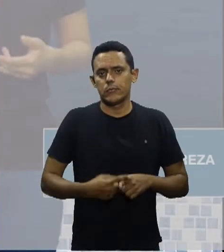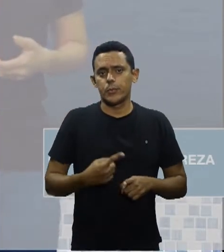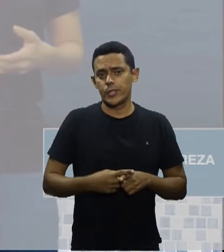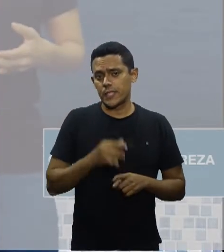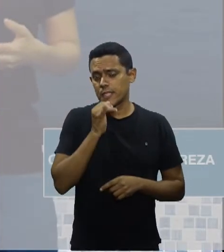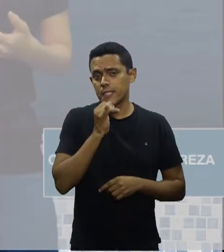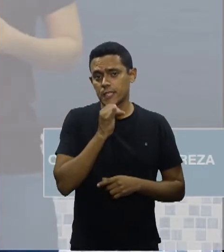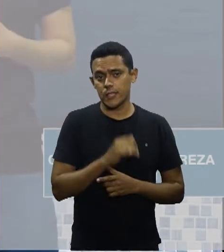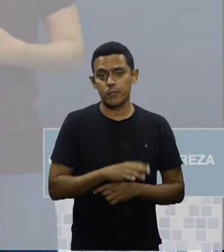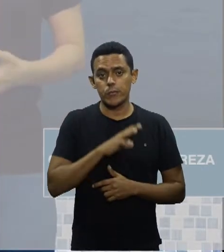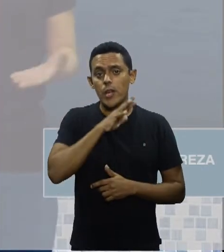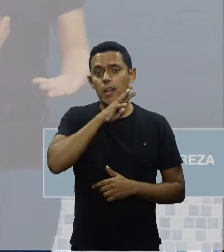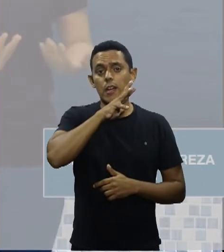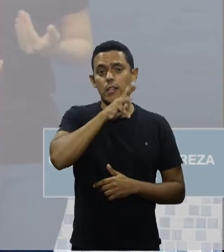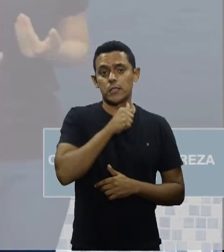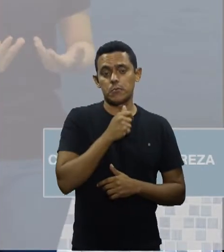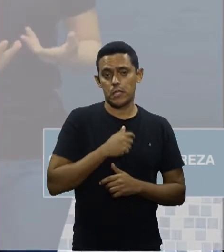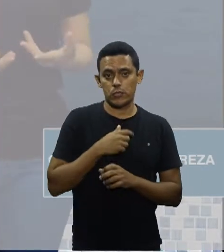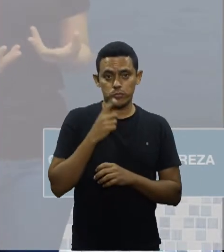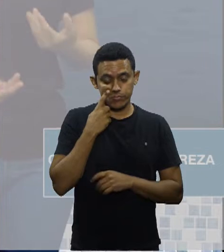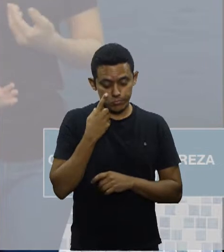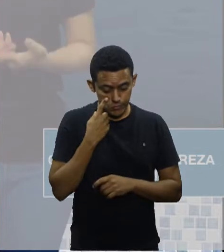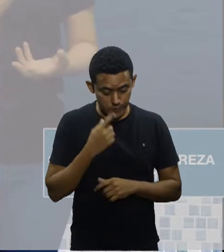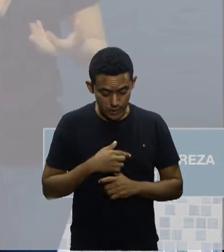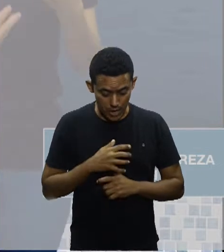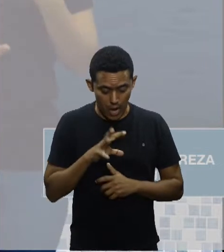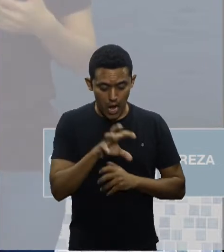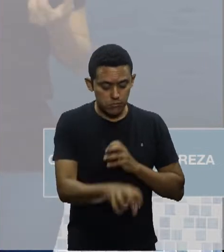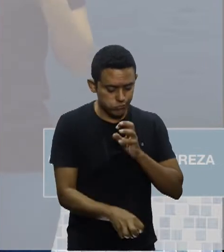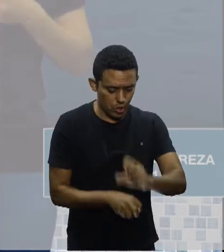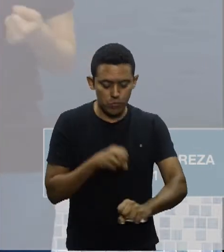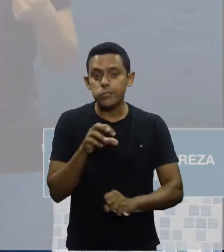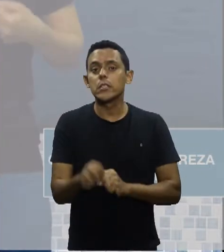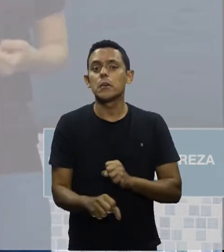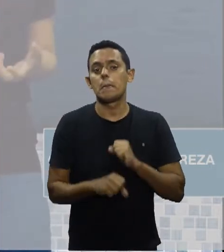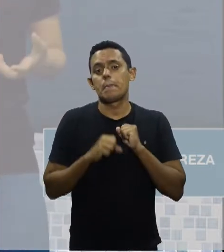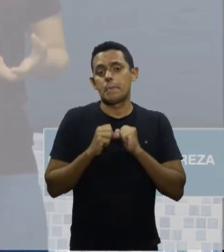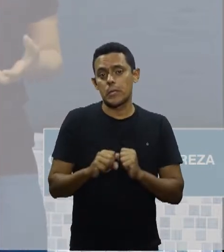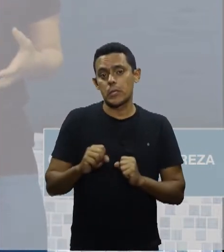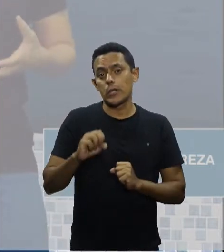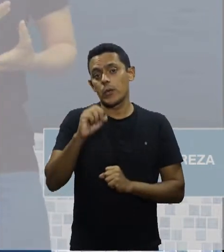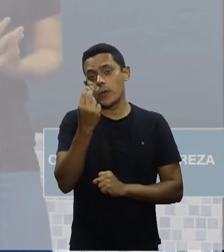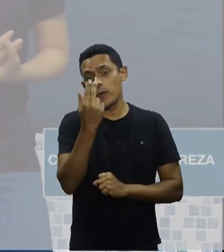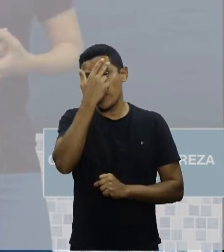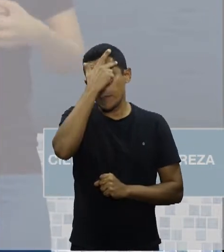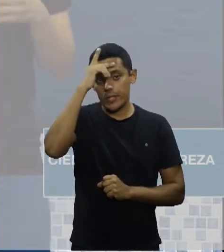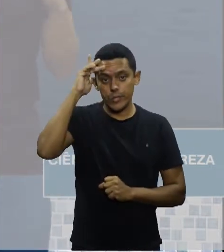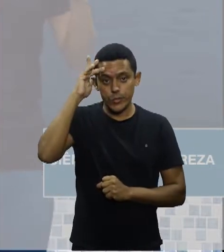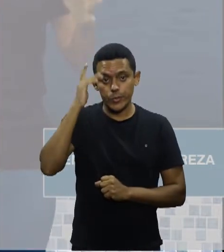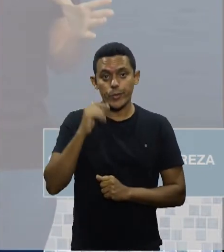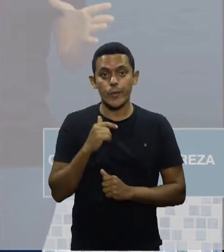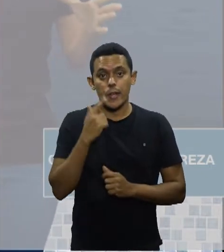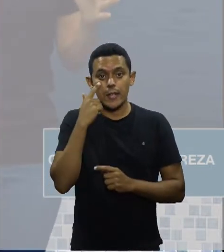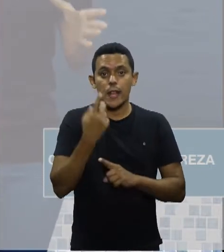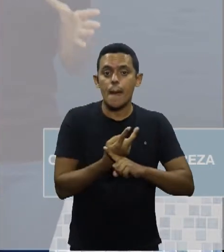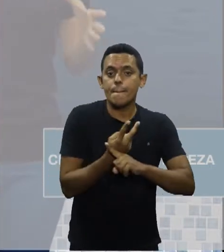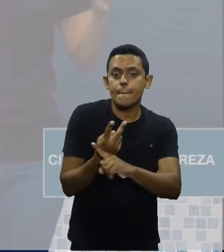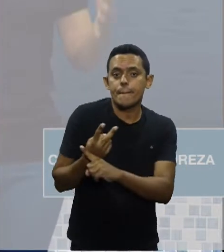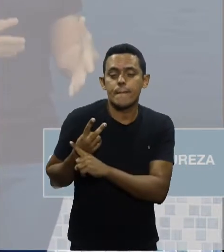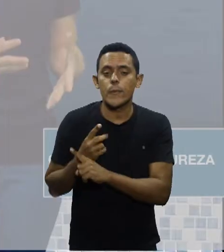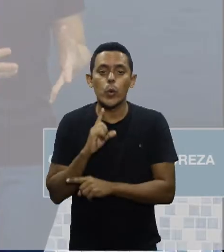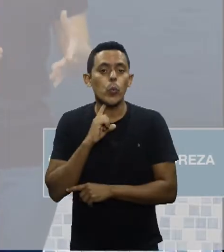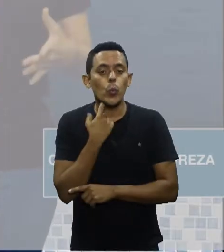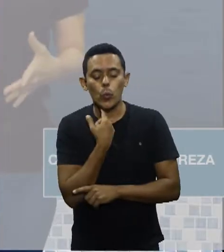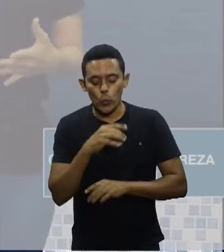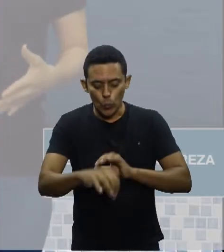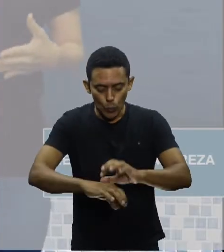Ou outras pessoas entrem em contato com esses objetos e possam acabar contraindo o vírus. E aí, por último, nessa imagem, a gente tem assim,